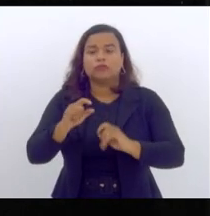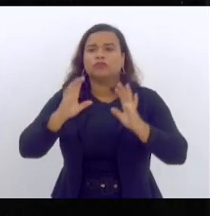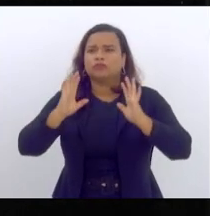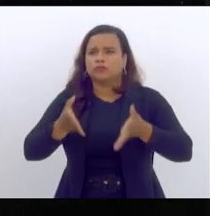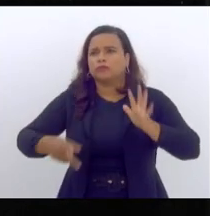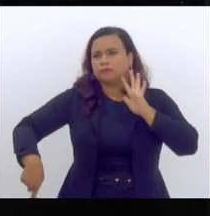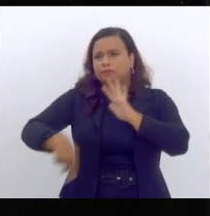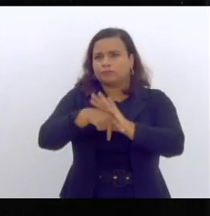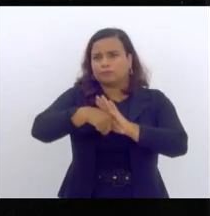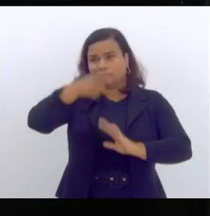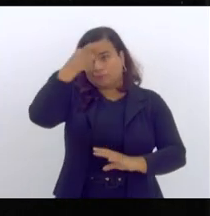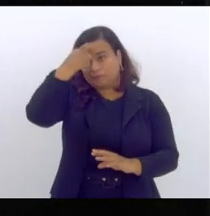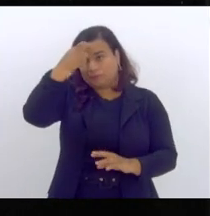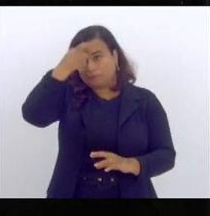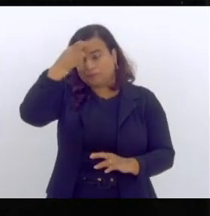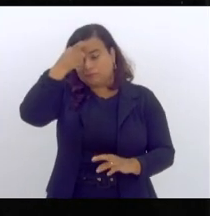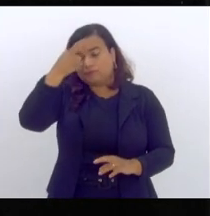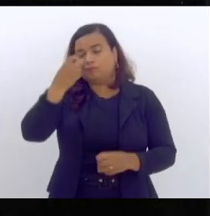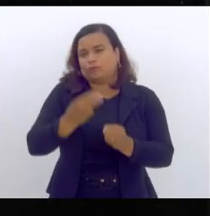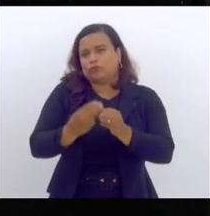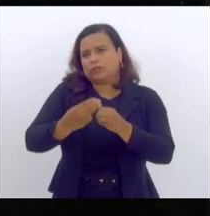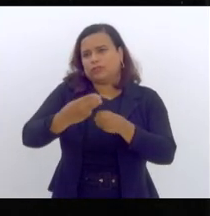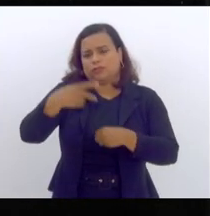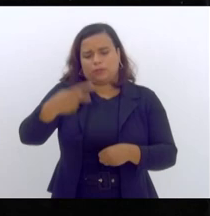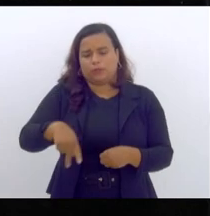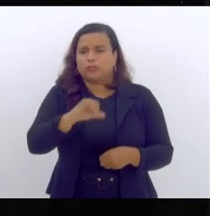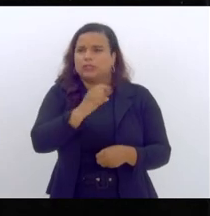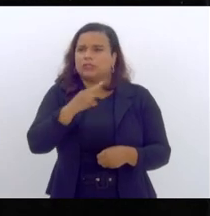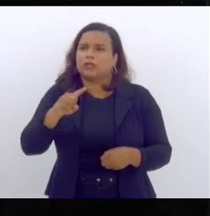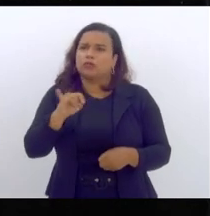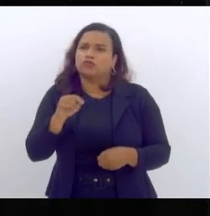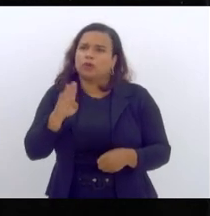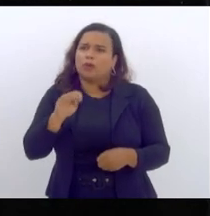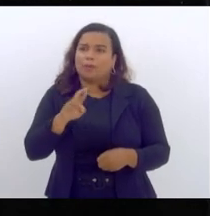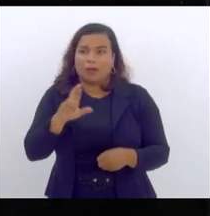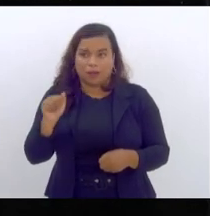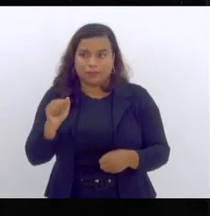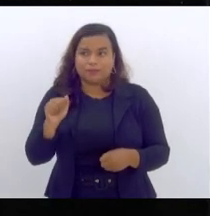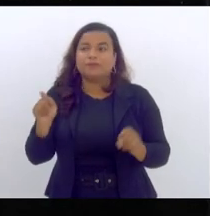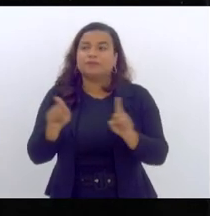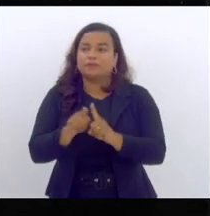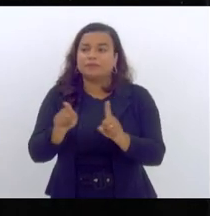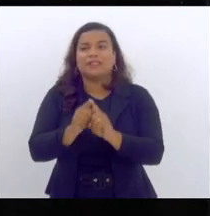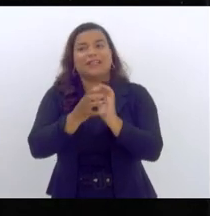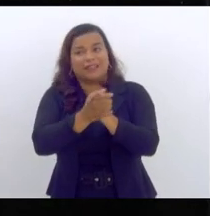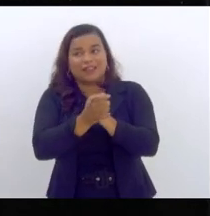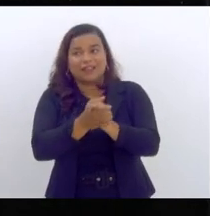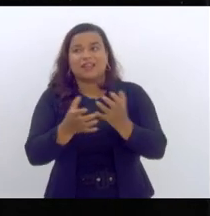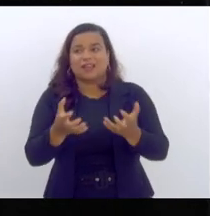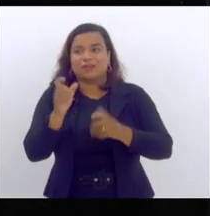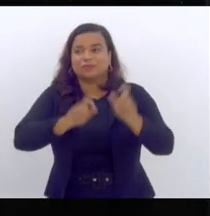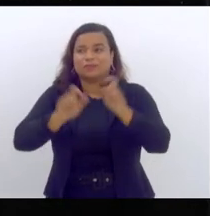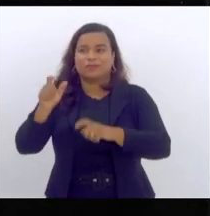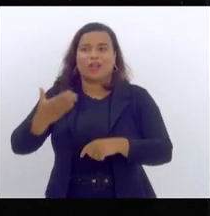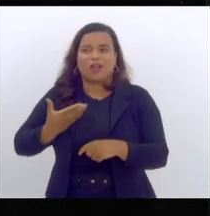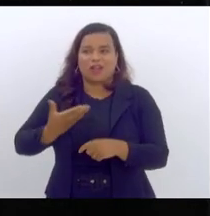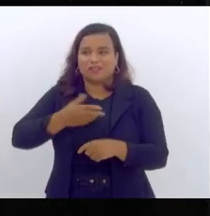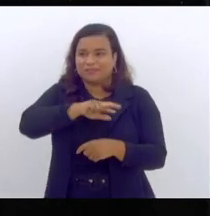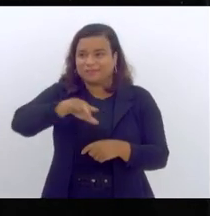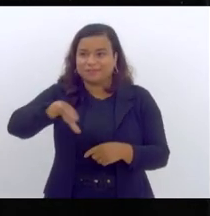faz parte da memória do Município de São João da Barra quero aqui cumprimentar todos os colegas